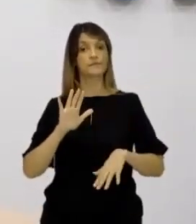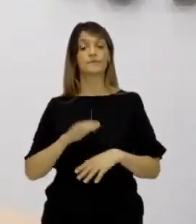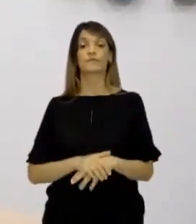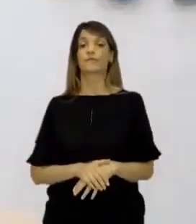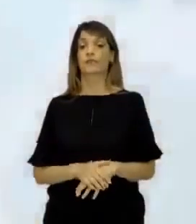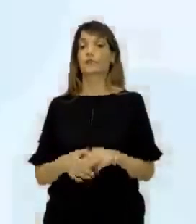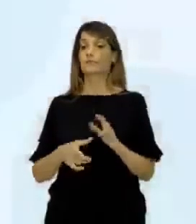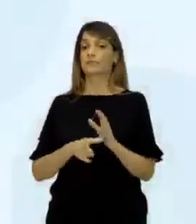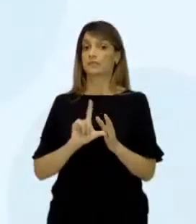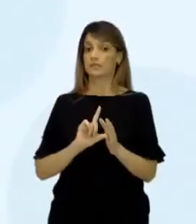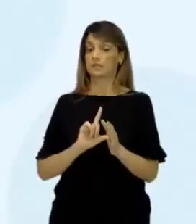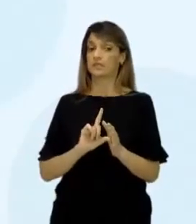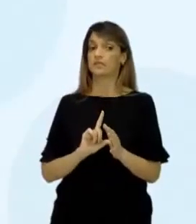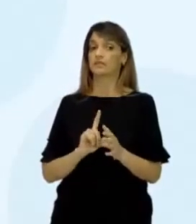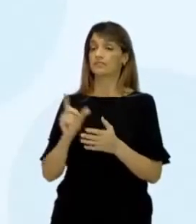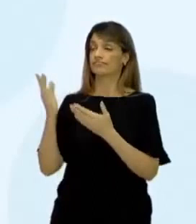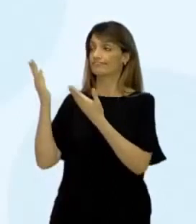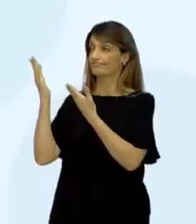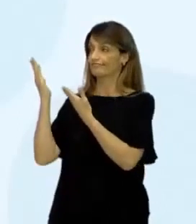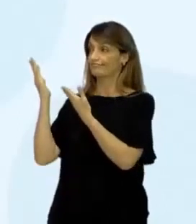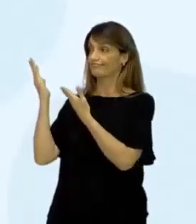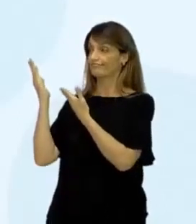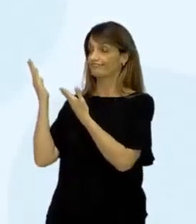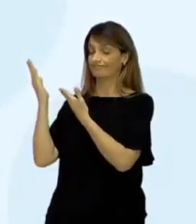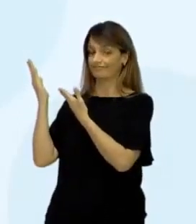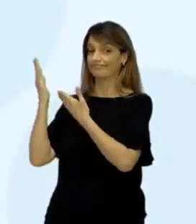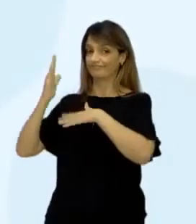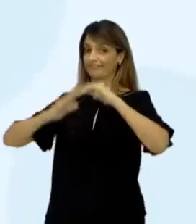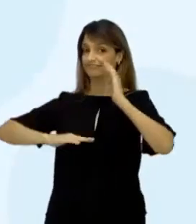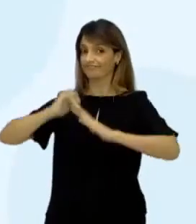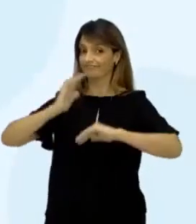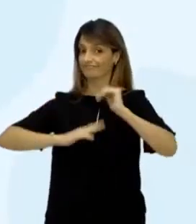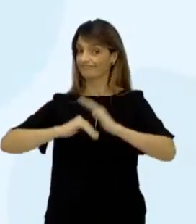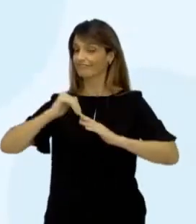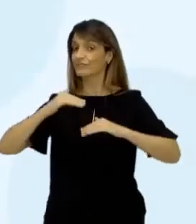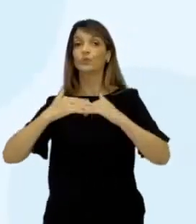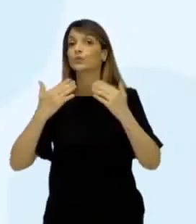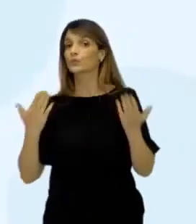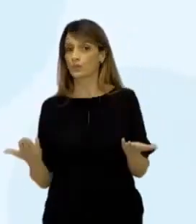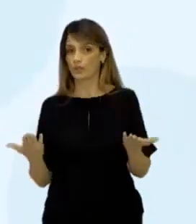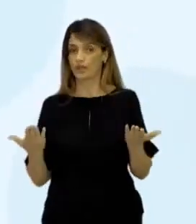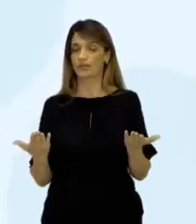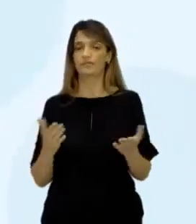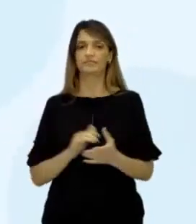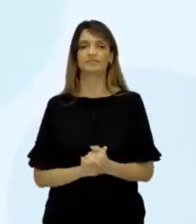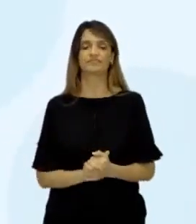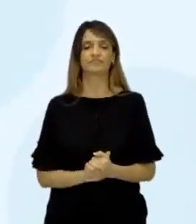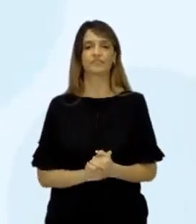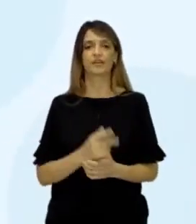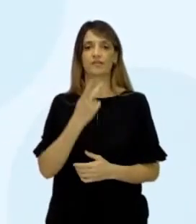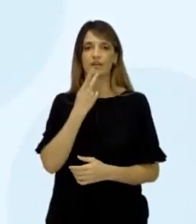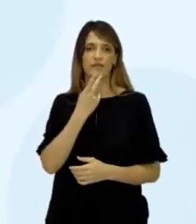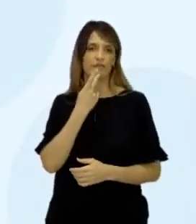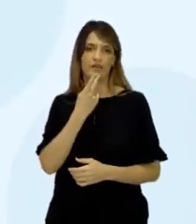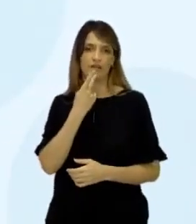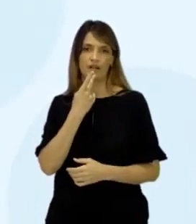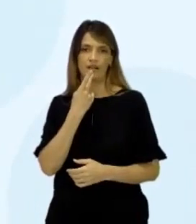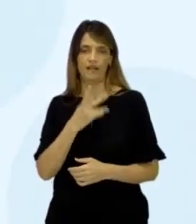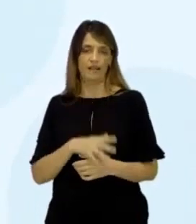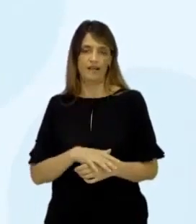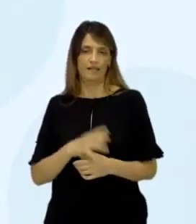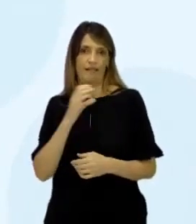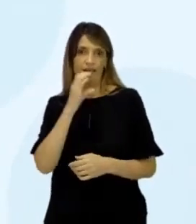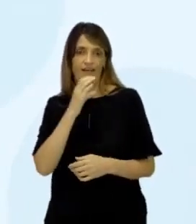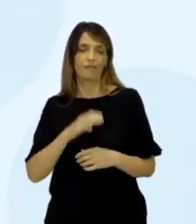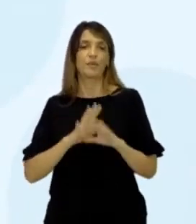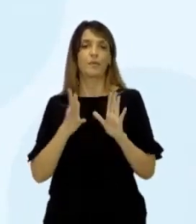passar aí, né, pra gente não esquecer, porque senão a gente esquece, as habilidades, né? Que no caso é uma só, falei no plural porque eu sou alegre. Então,